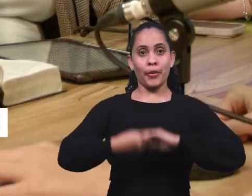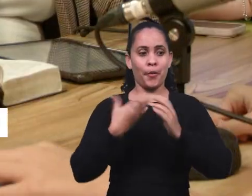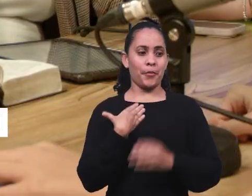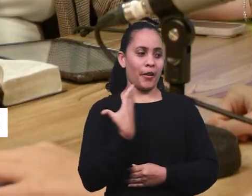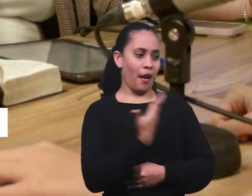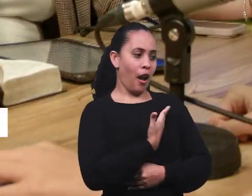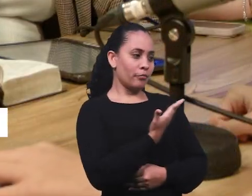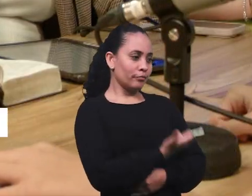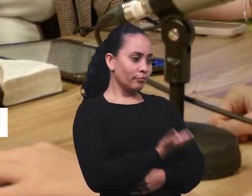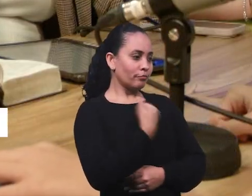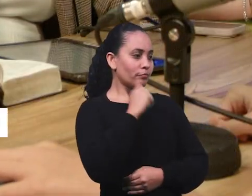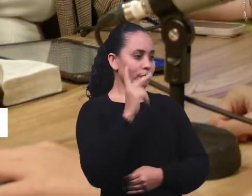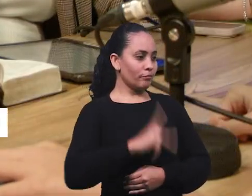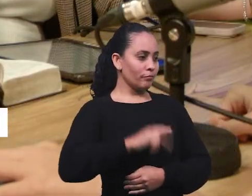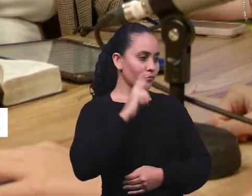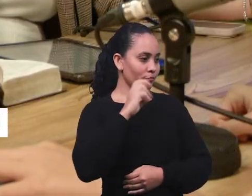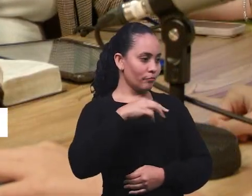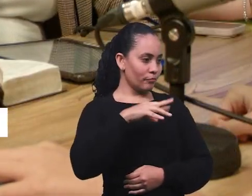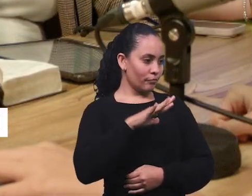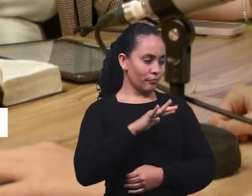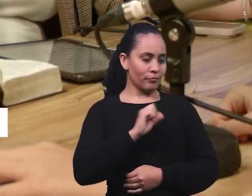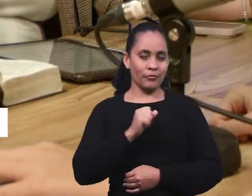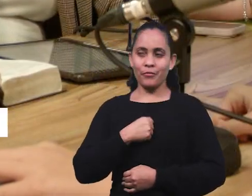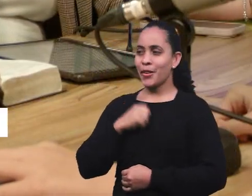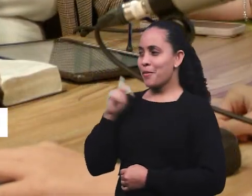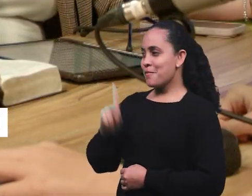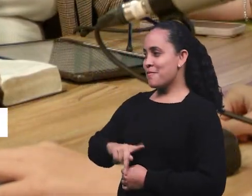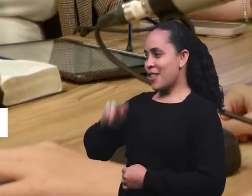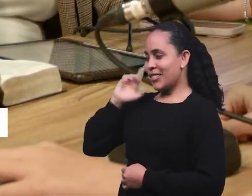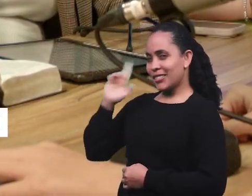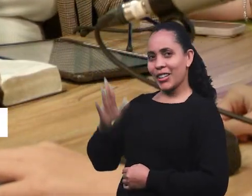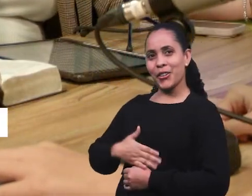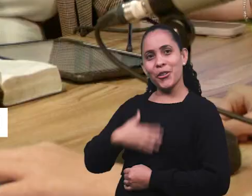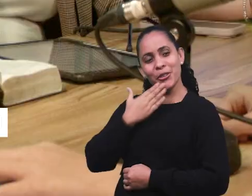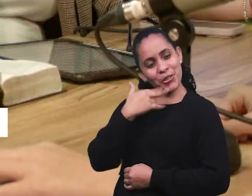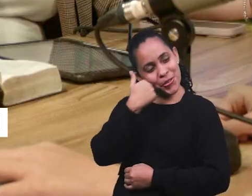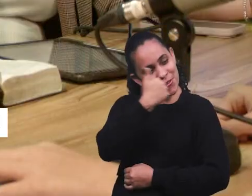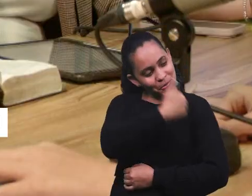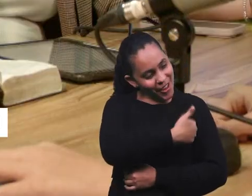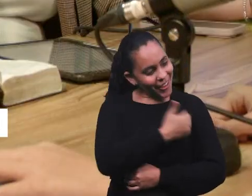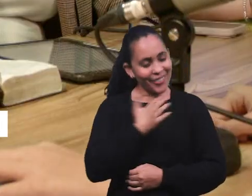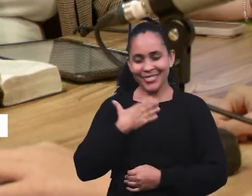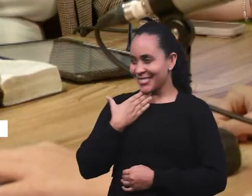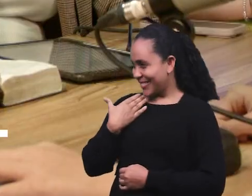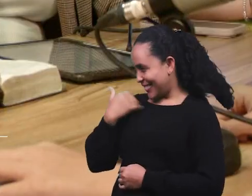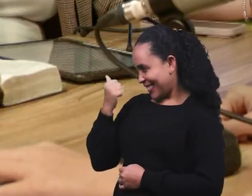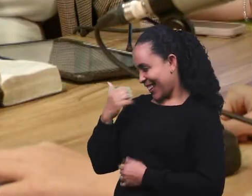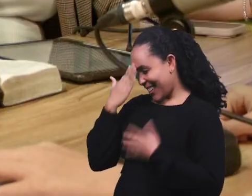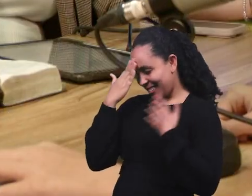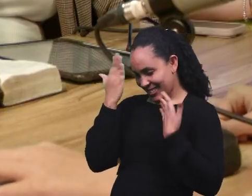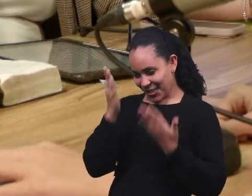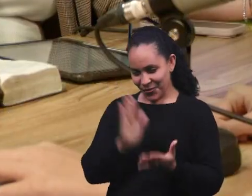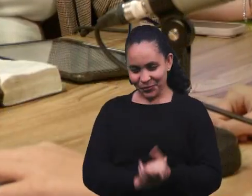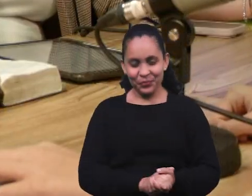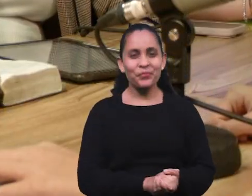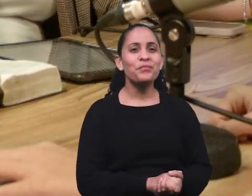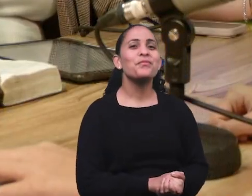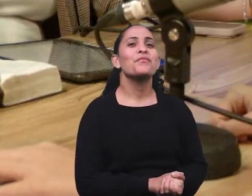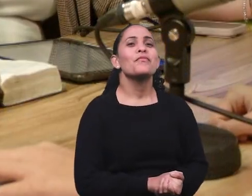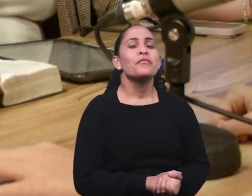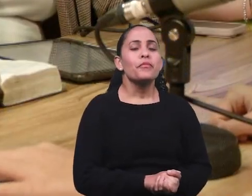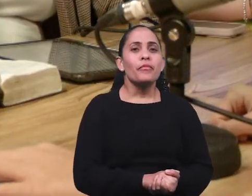aqui da bancada. Paz do Senhor, Mara. A paz do Senhor, Vanessa. Tudo bem? Tudo bem, graças a Deus. Que mais bom. um dia